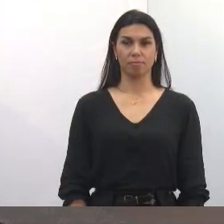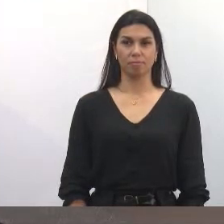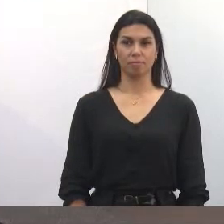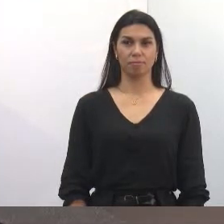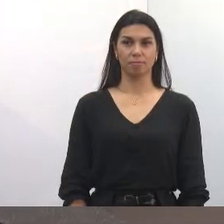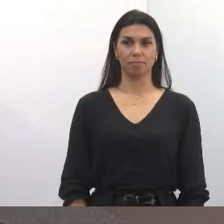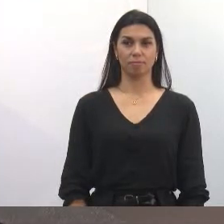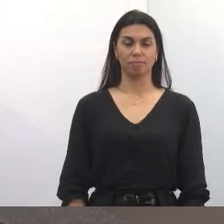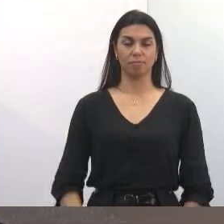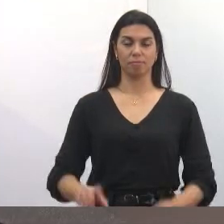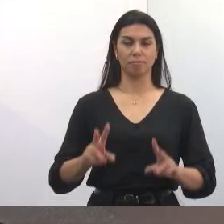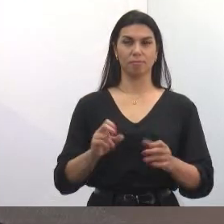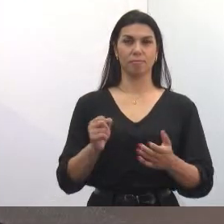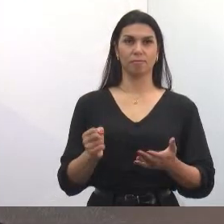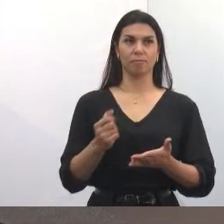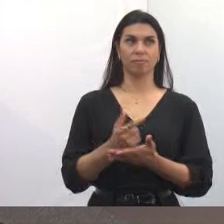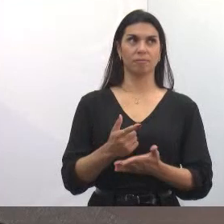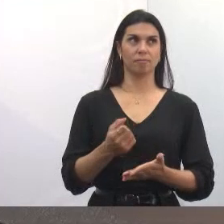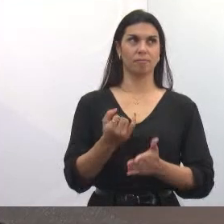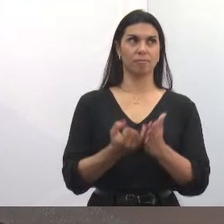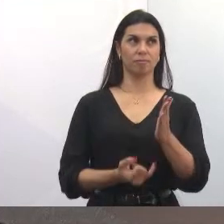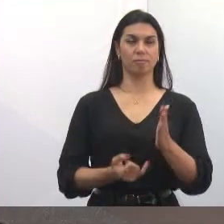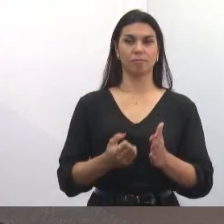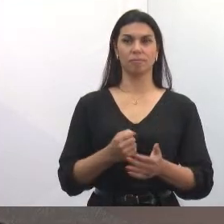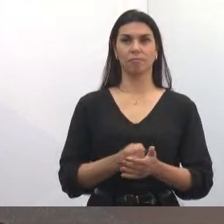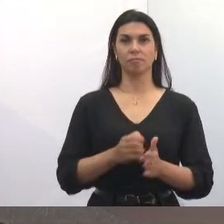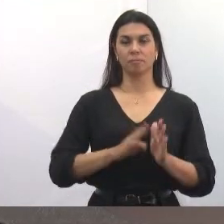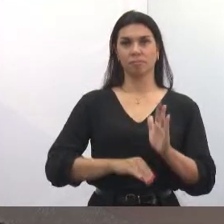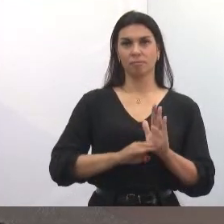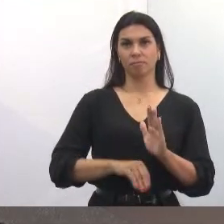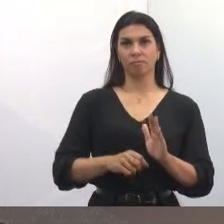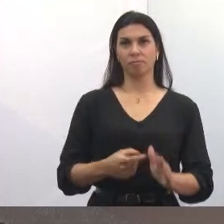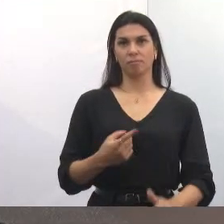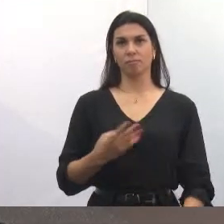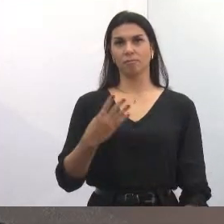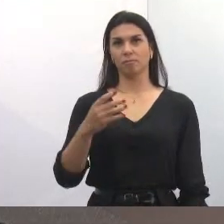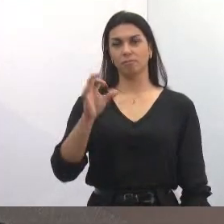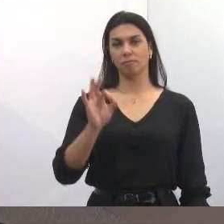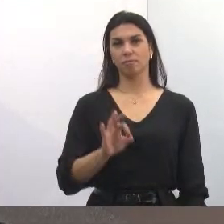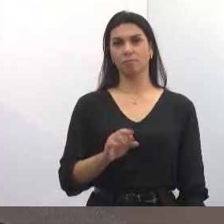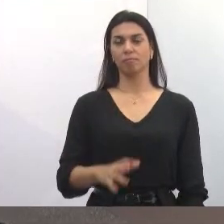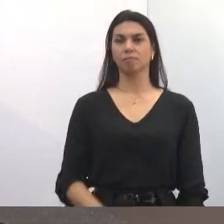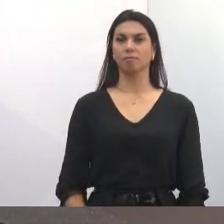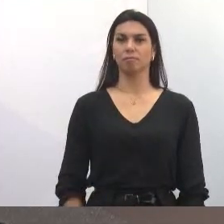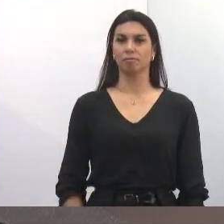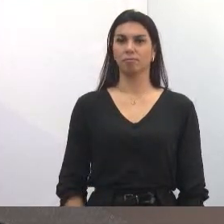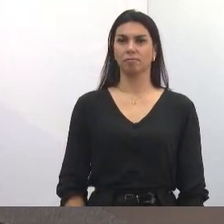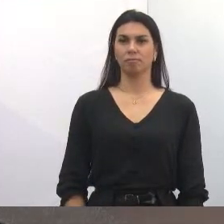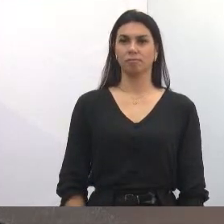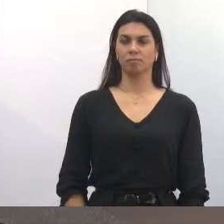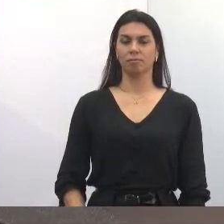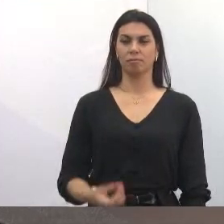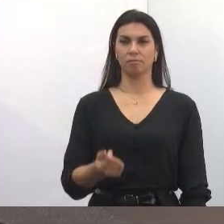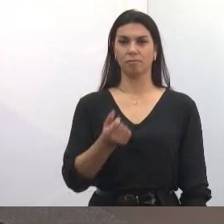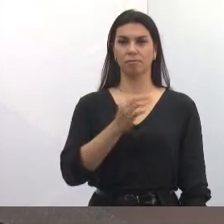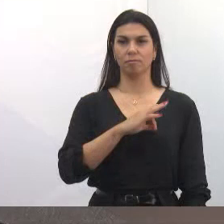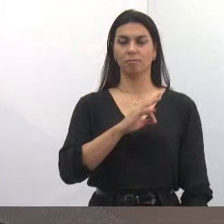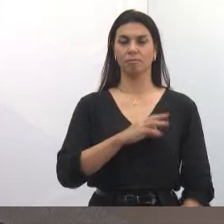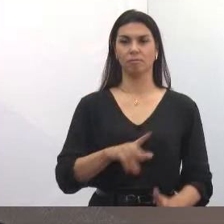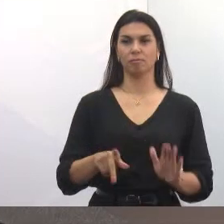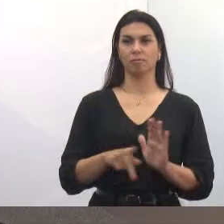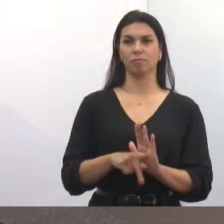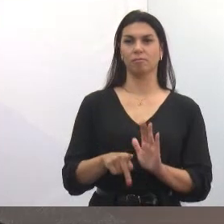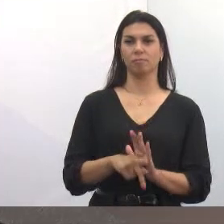a contribuição que desconta 14% dos proventos dos aposentados